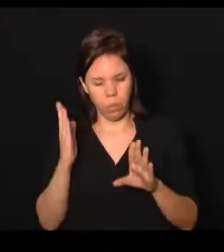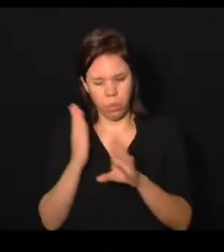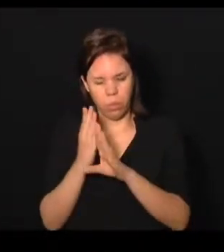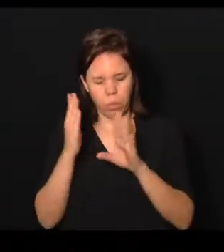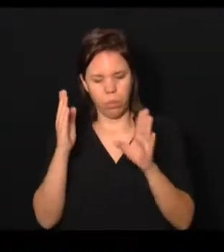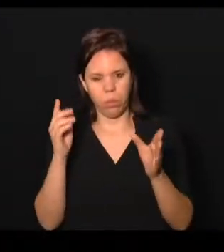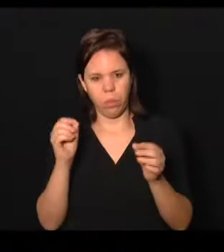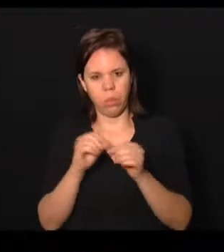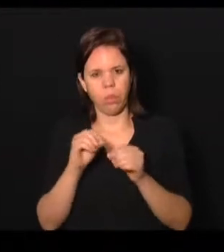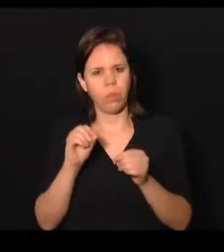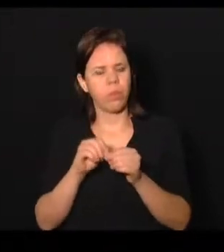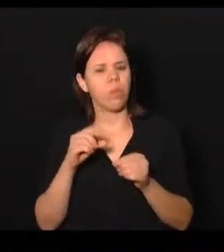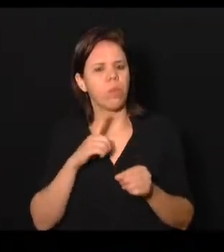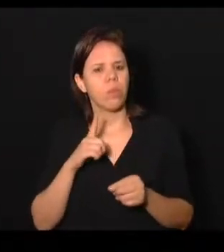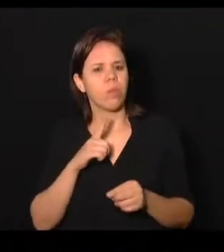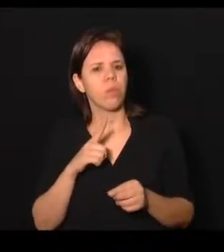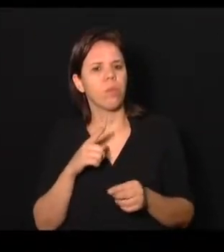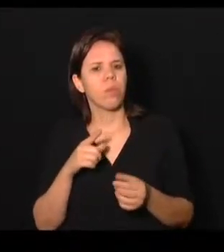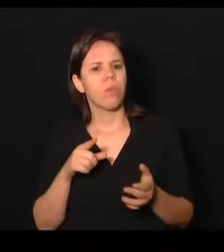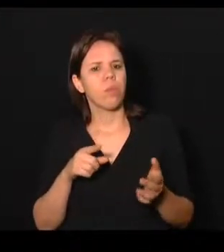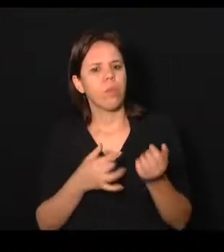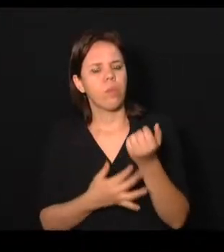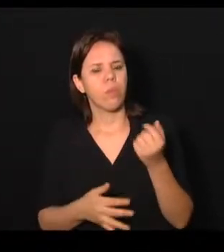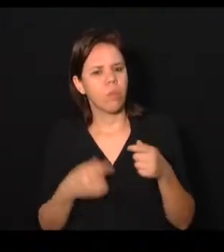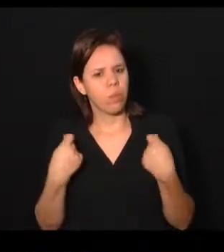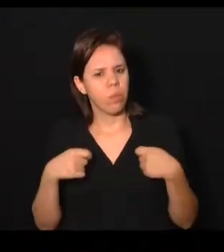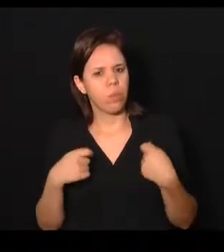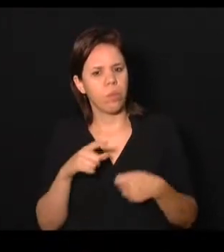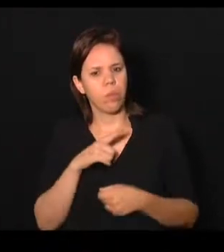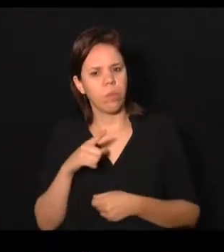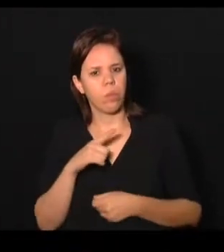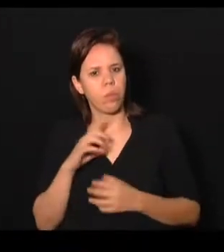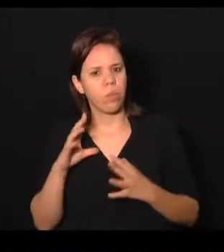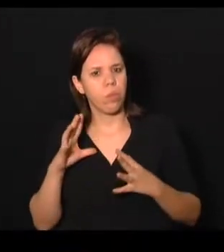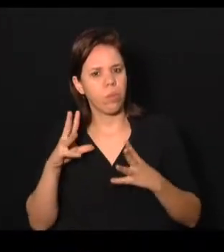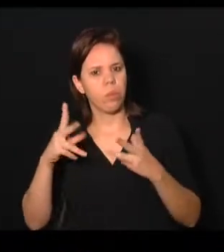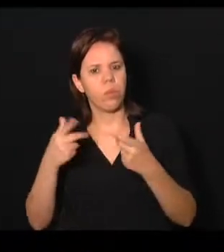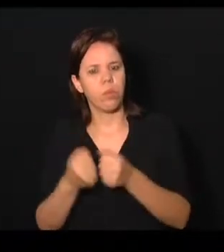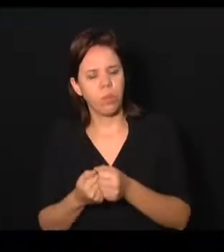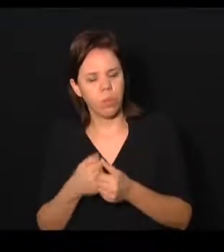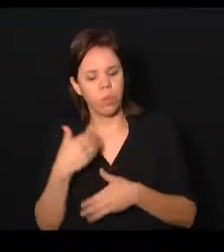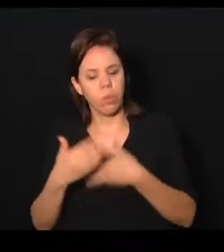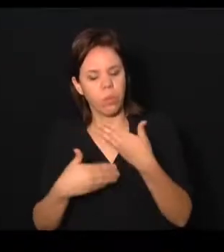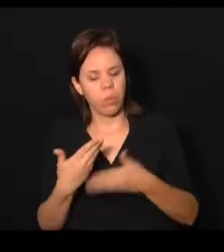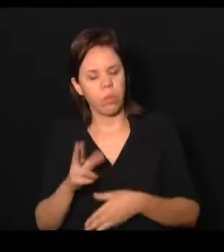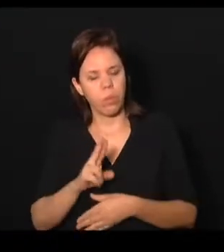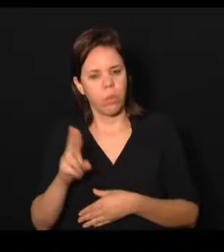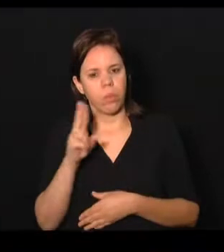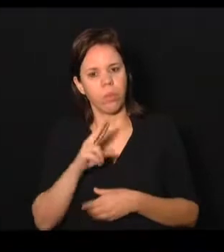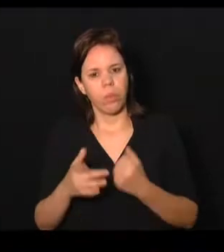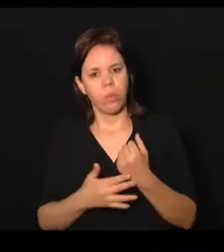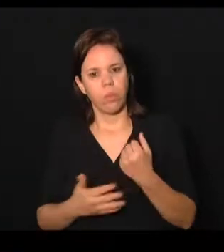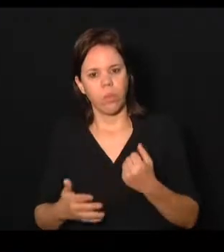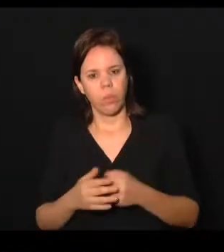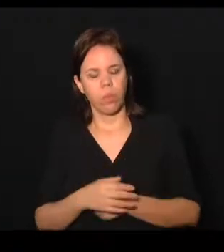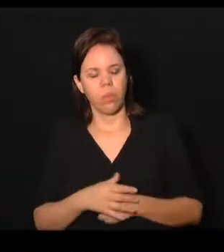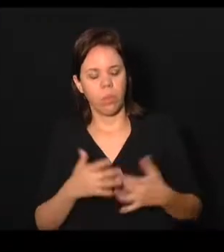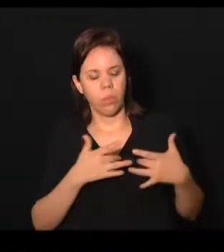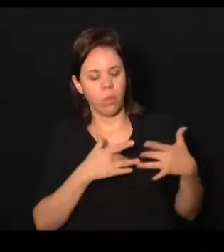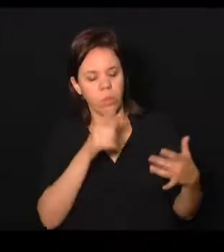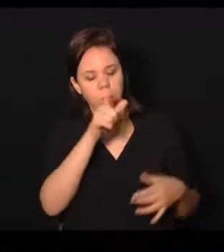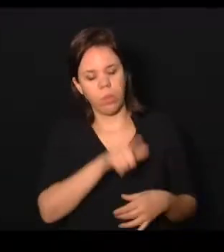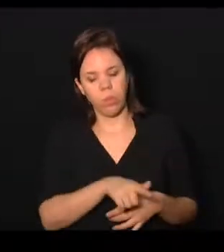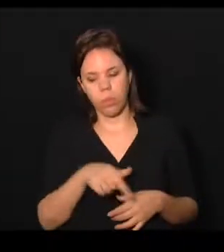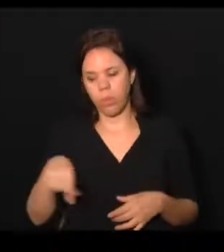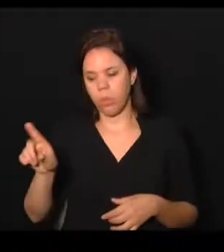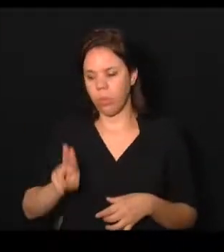sangue. O que é isso? Eu preciso ter toda a cadeia de utilização do sangue, então ela parte do doador até a pessoa